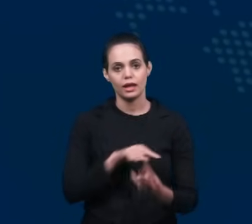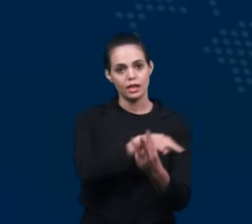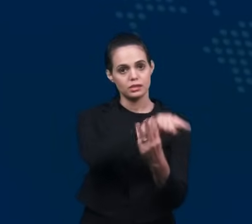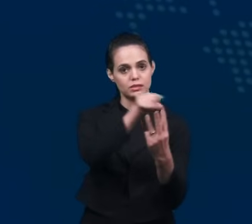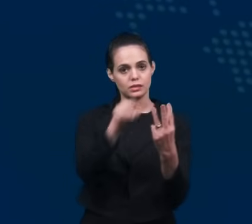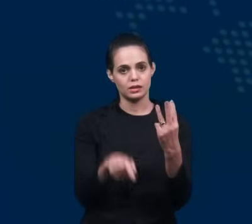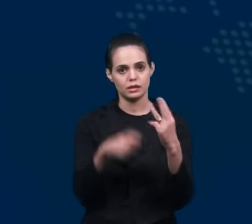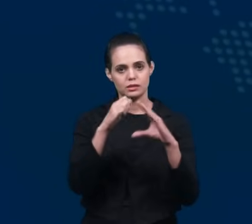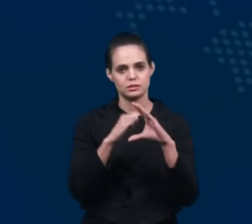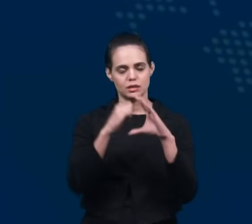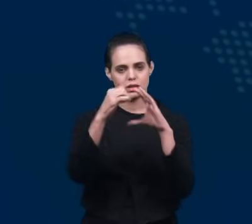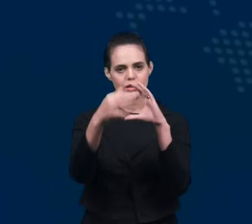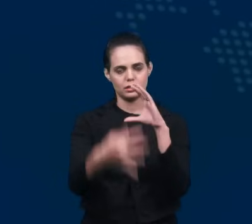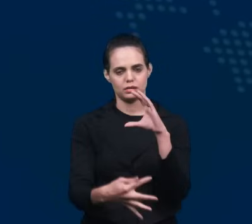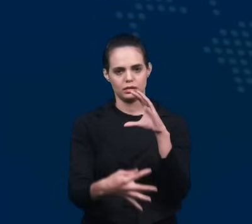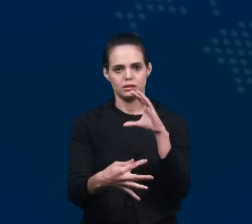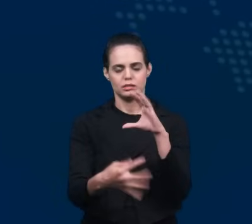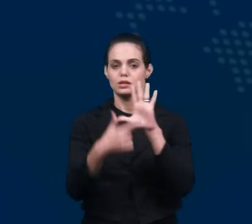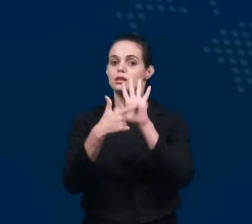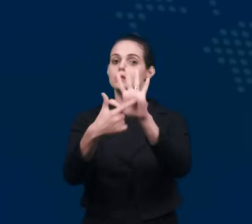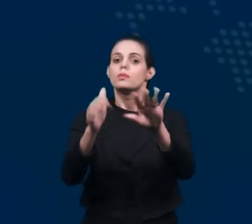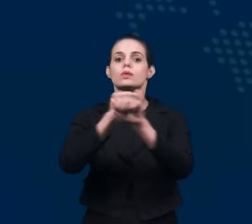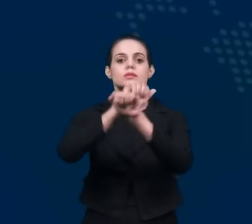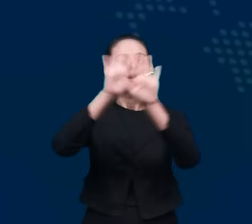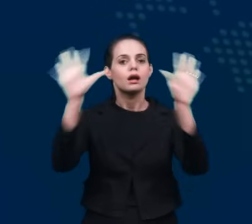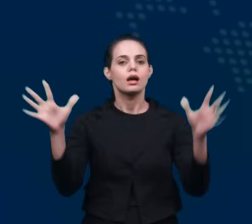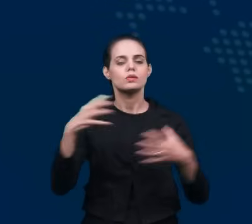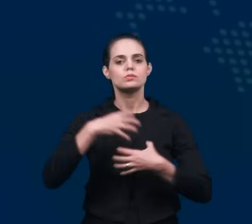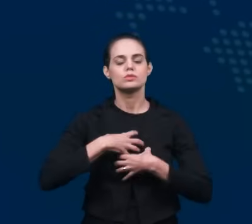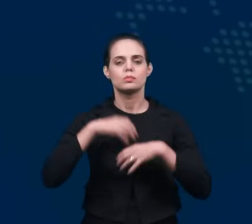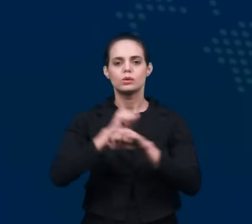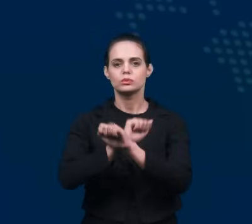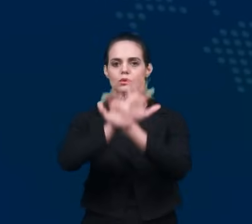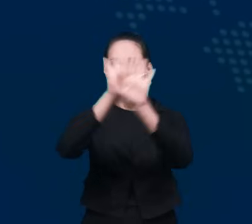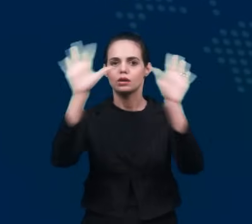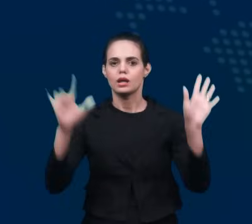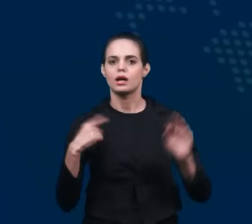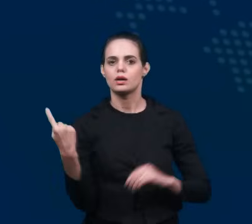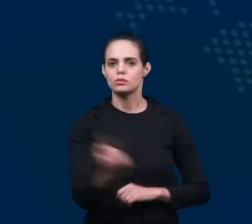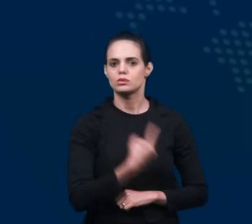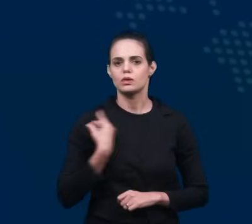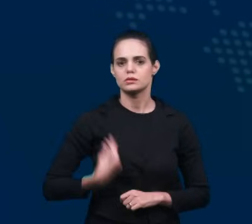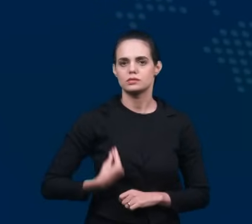aspectos que estão bem claros no momento que nós estamos vivendo. Então nós temos aqui,